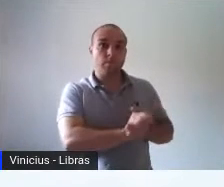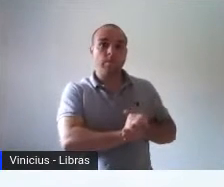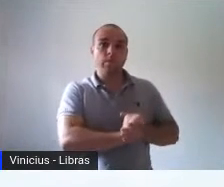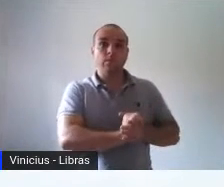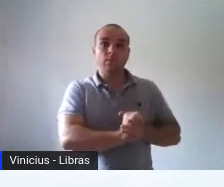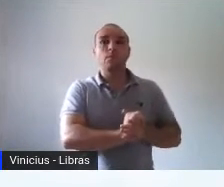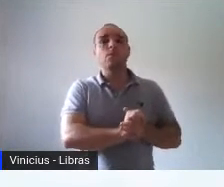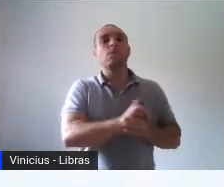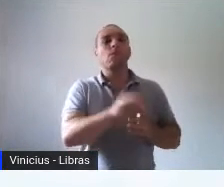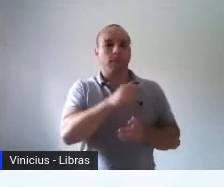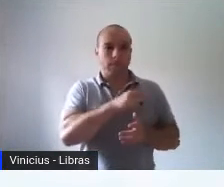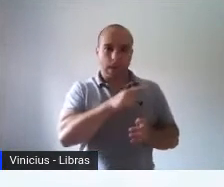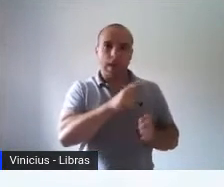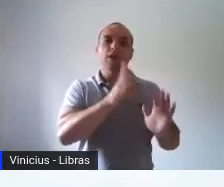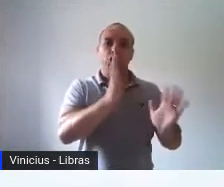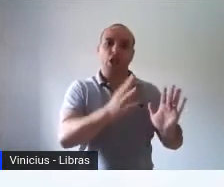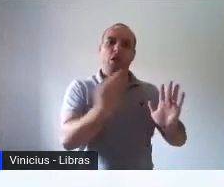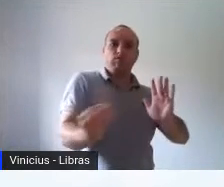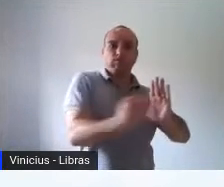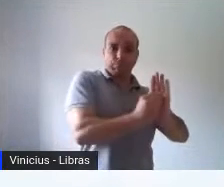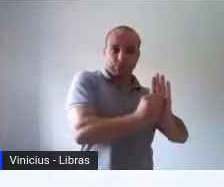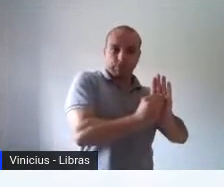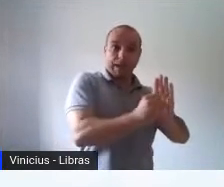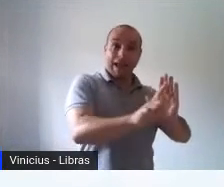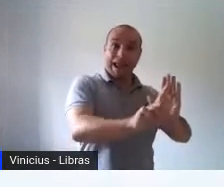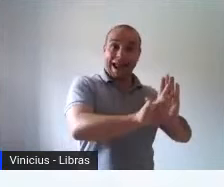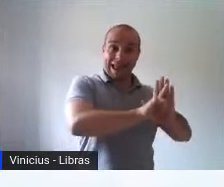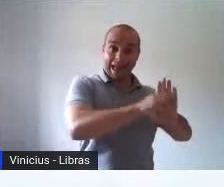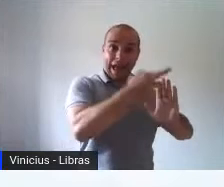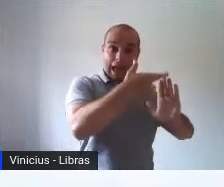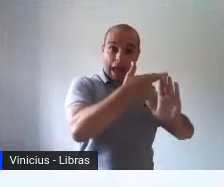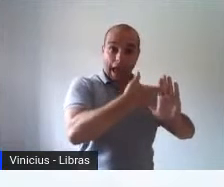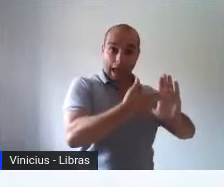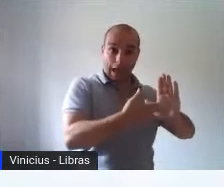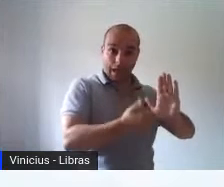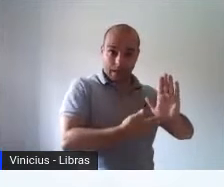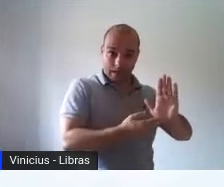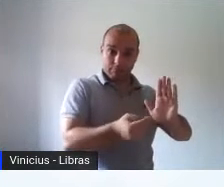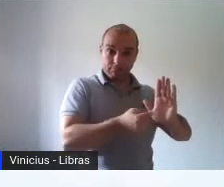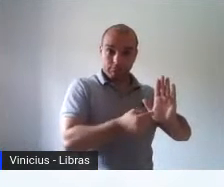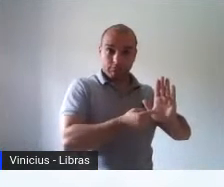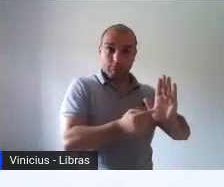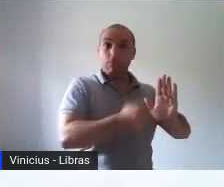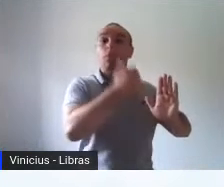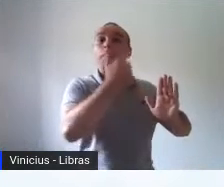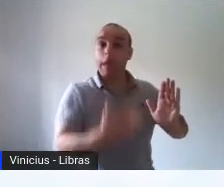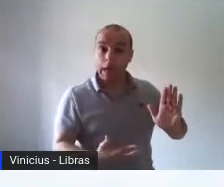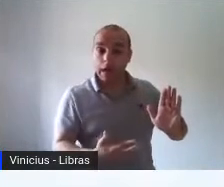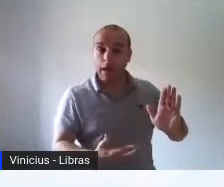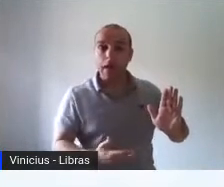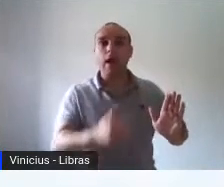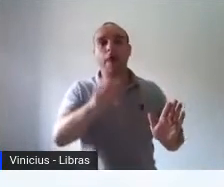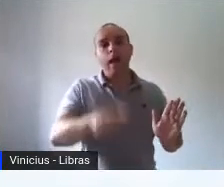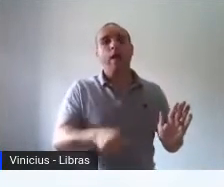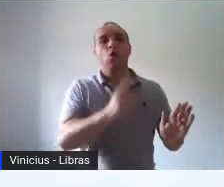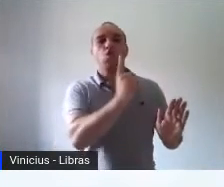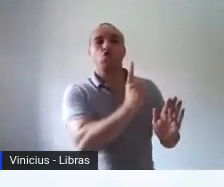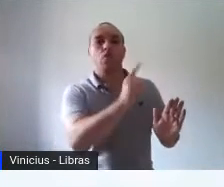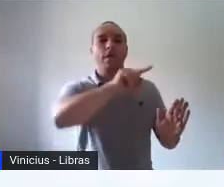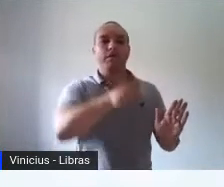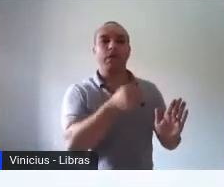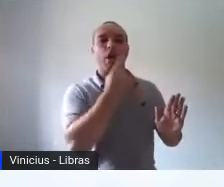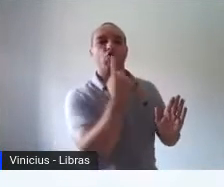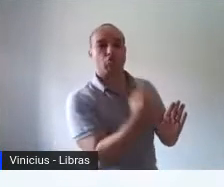1,40. E o problema é que na lei tinha citado 0,55. Né? E isso gerou um novo impasse de